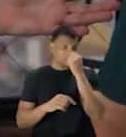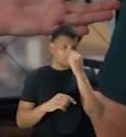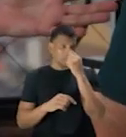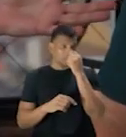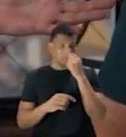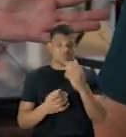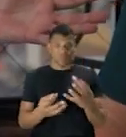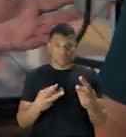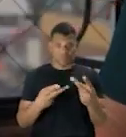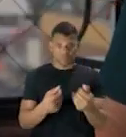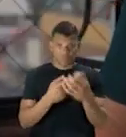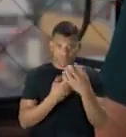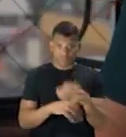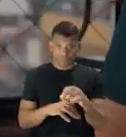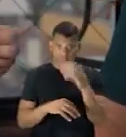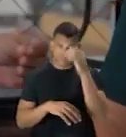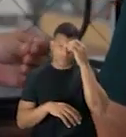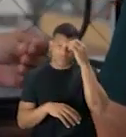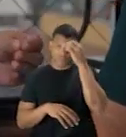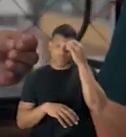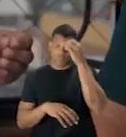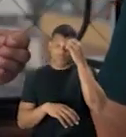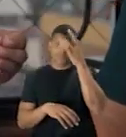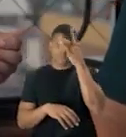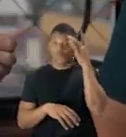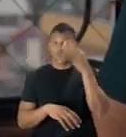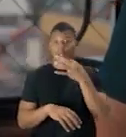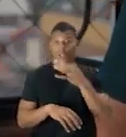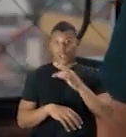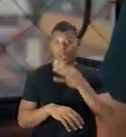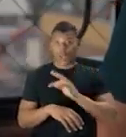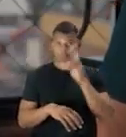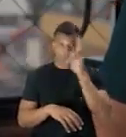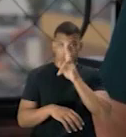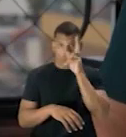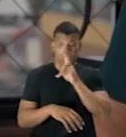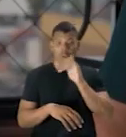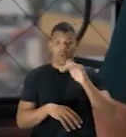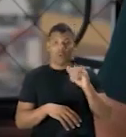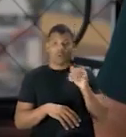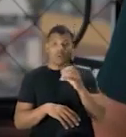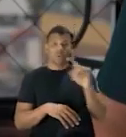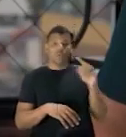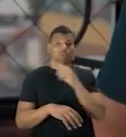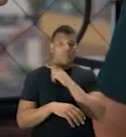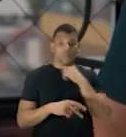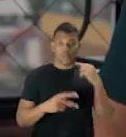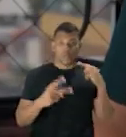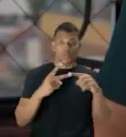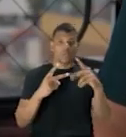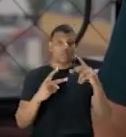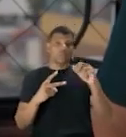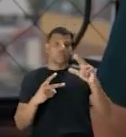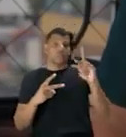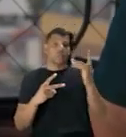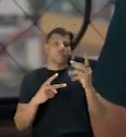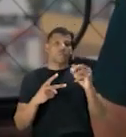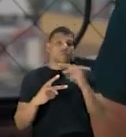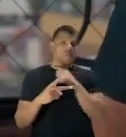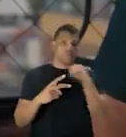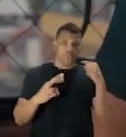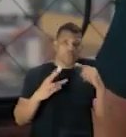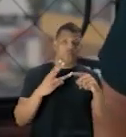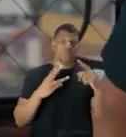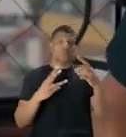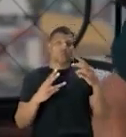emblemático. Né? Ninguém sabia dessa história. João morto, Paulinho morto, Nelson morto. Quem é que ia saber